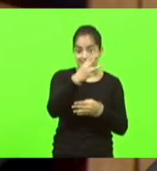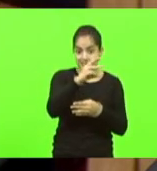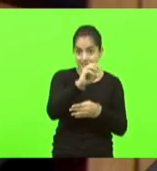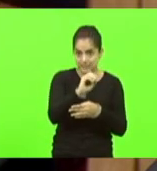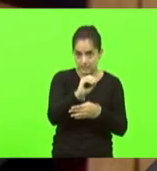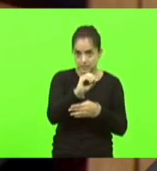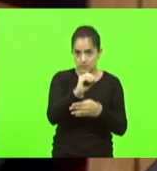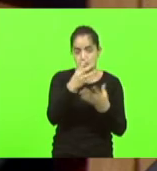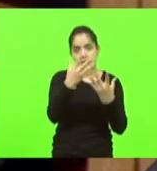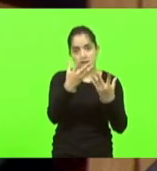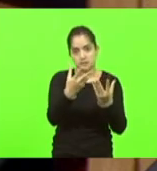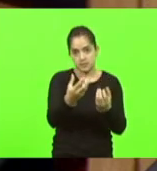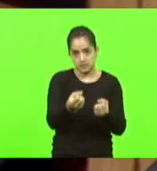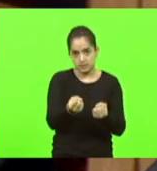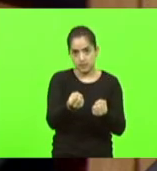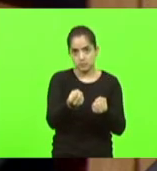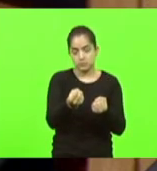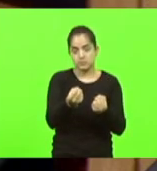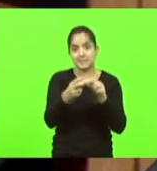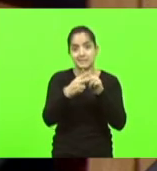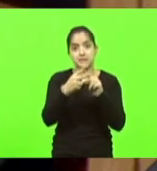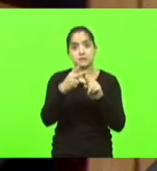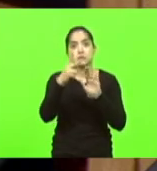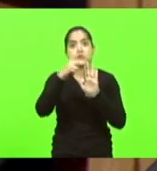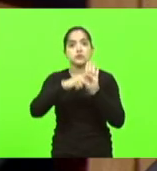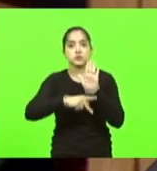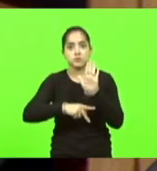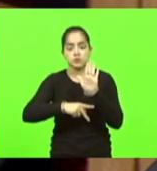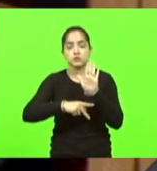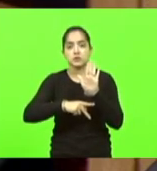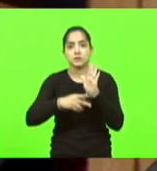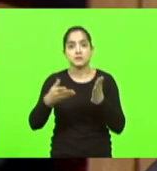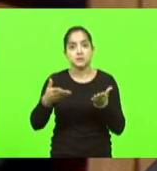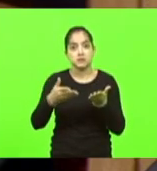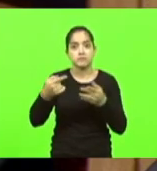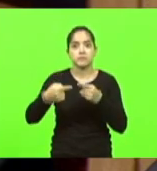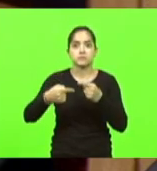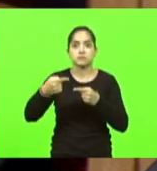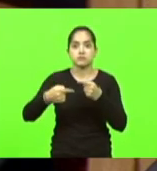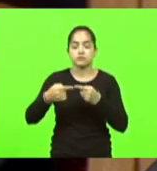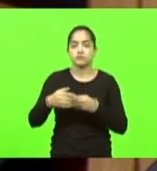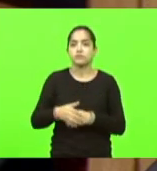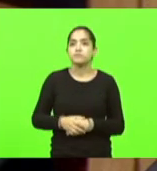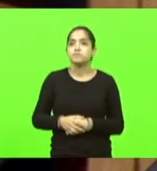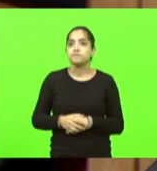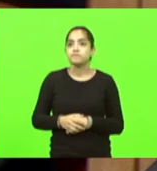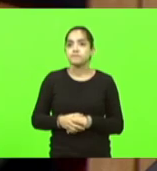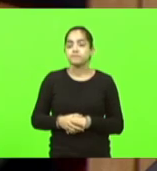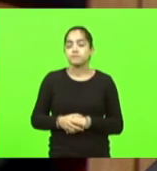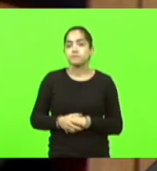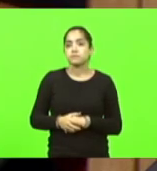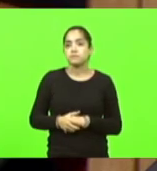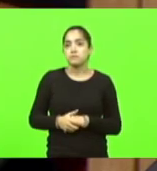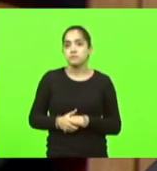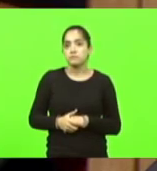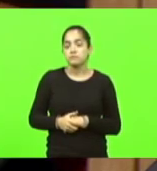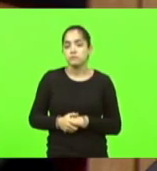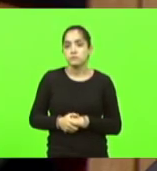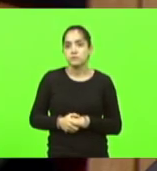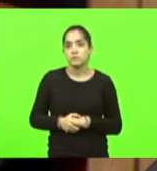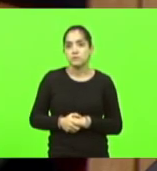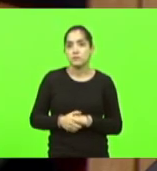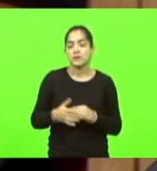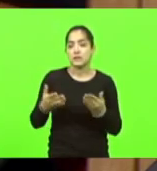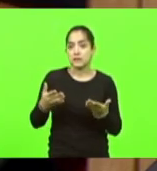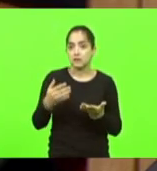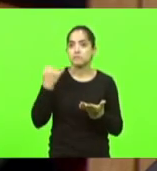foram acolhidas nos dois projetos nas matérias que vão ser discutidas hoje sobre previdência é